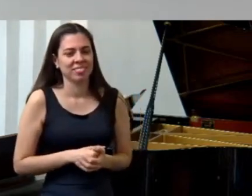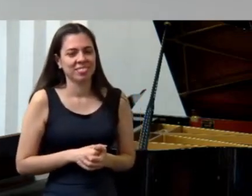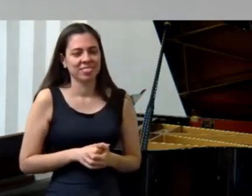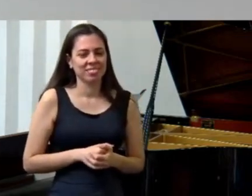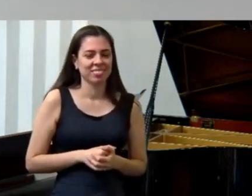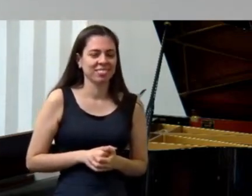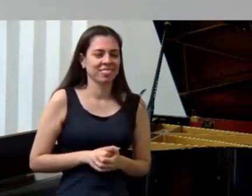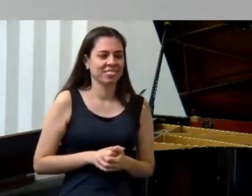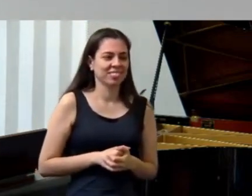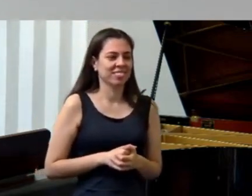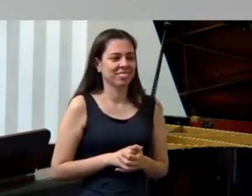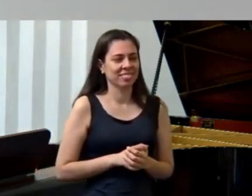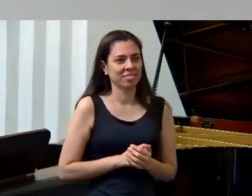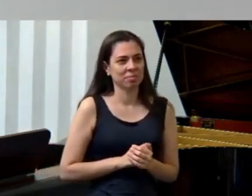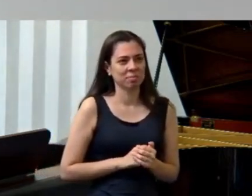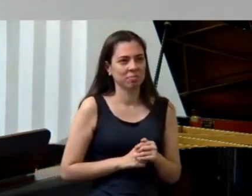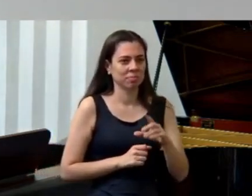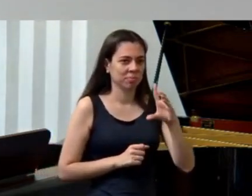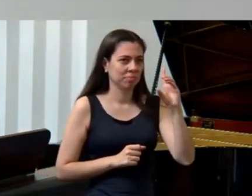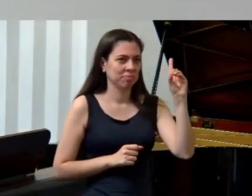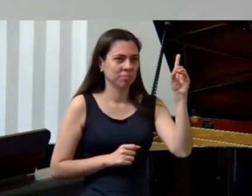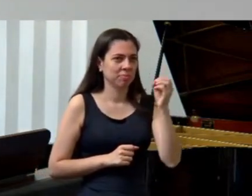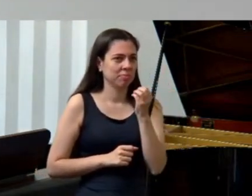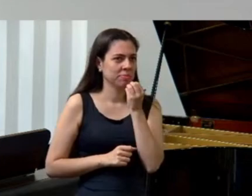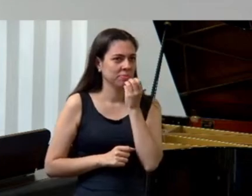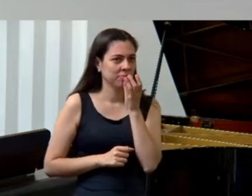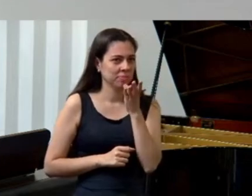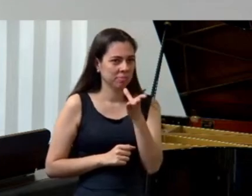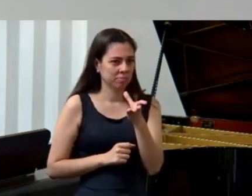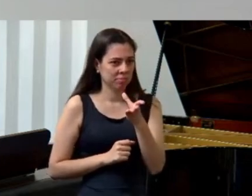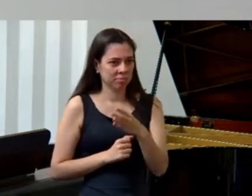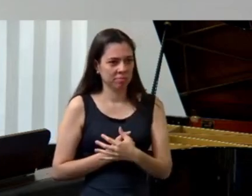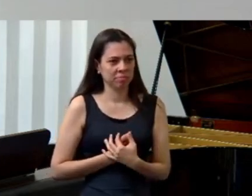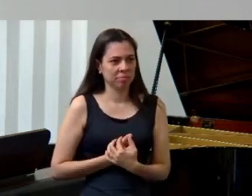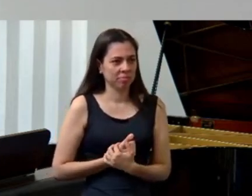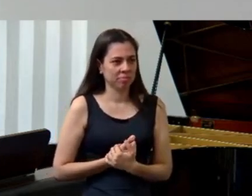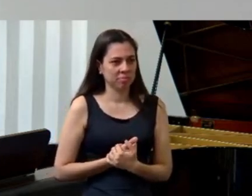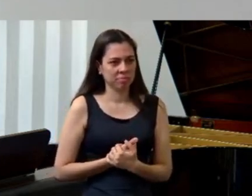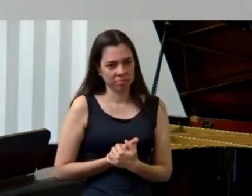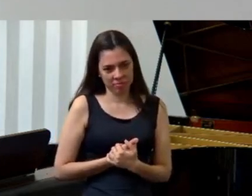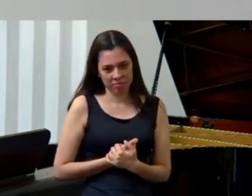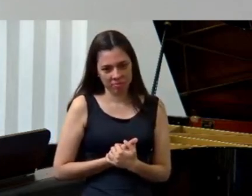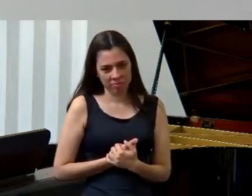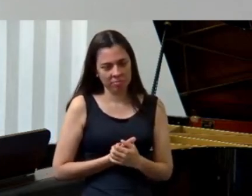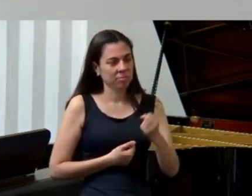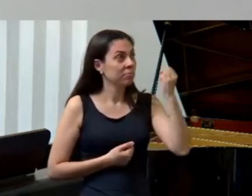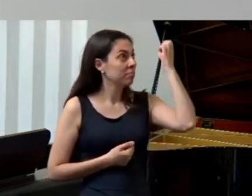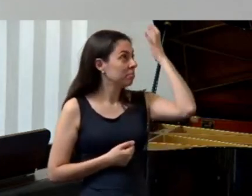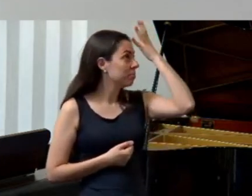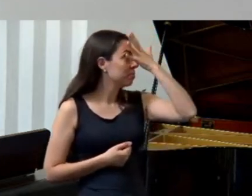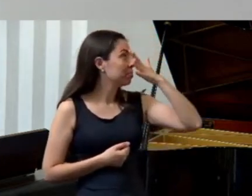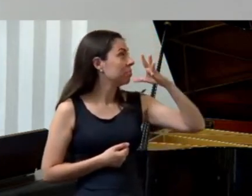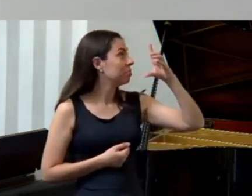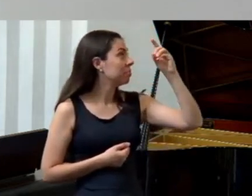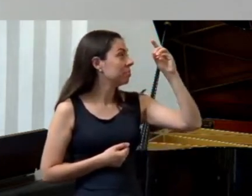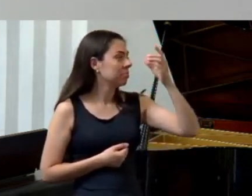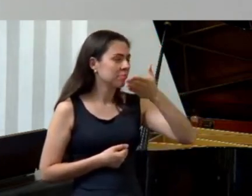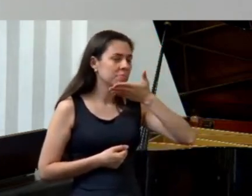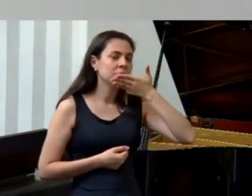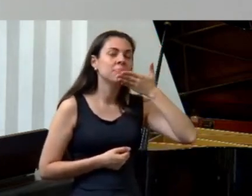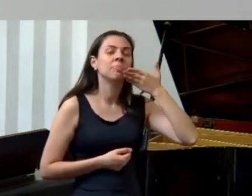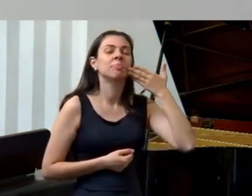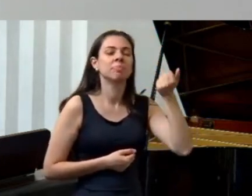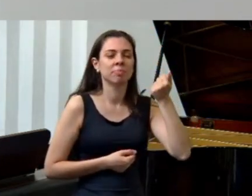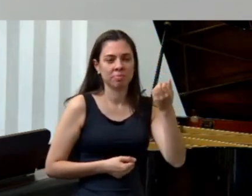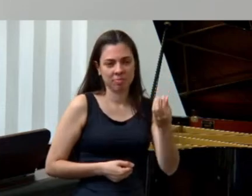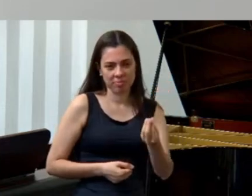compartilhar com vocês. Deus é tão bom. A graça de Deus é melhor do que a própria vida que